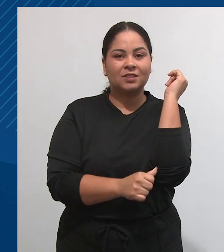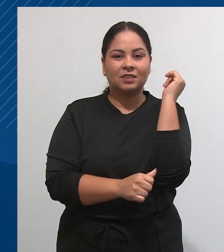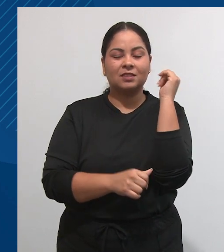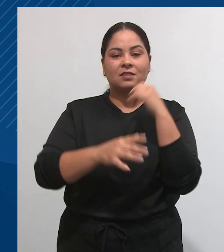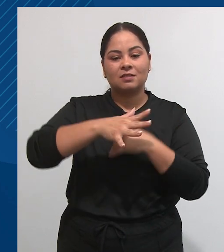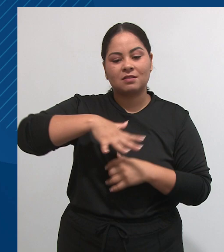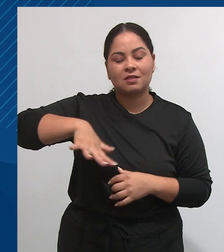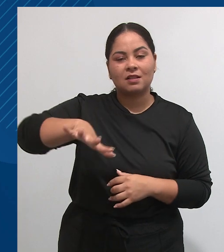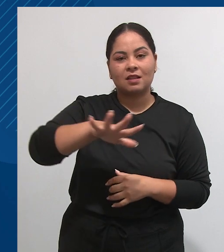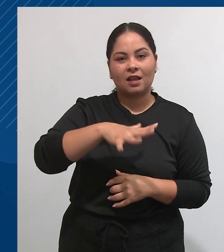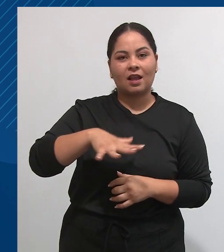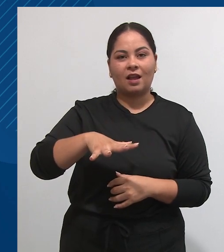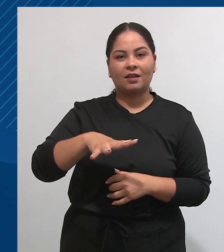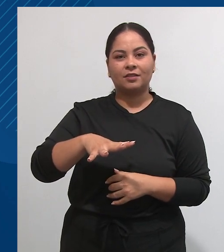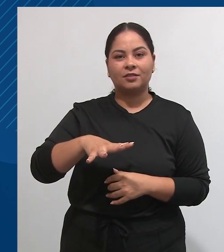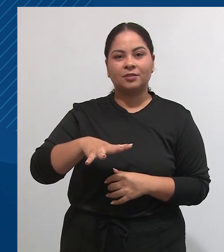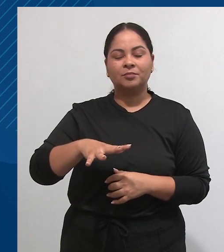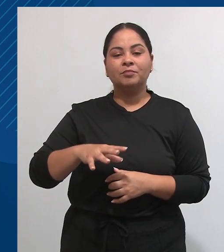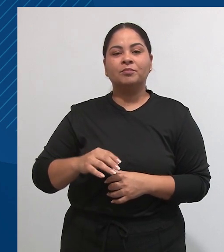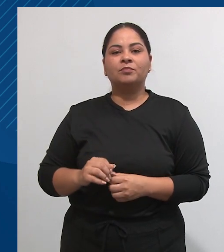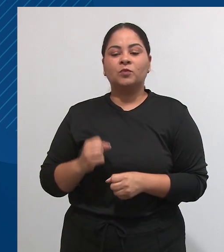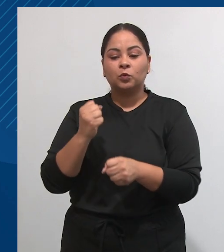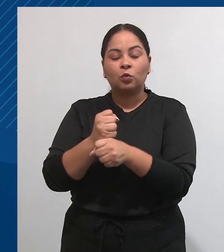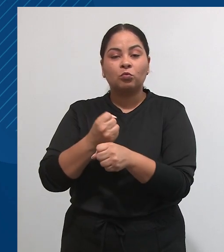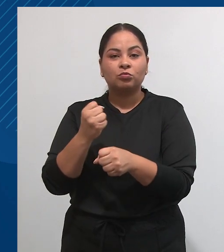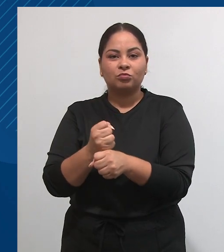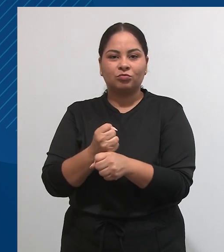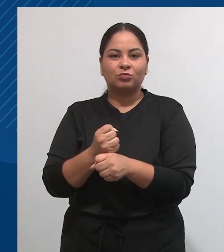indígenas, territórios indígenas tradicionais,